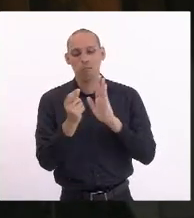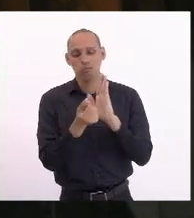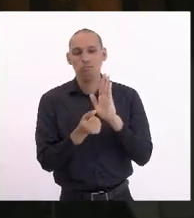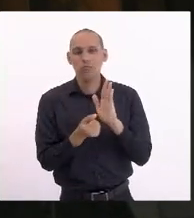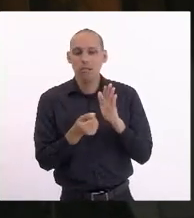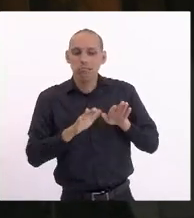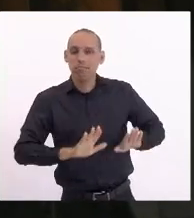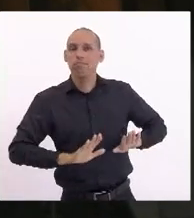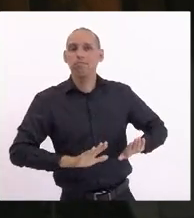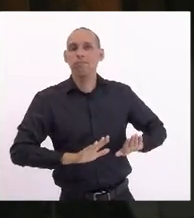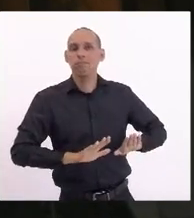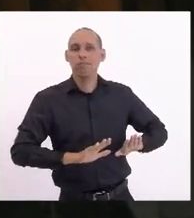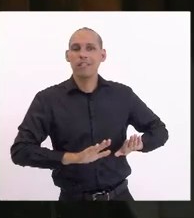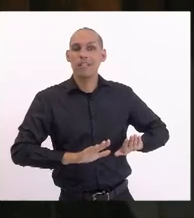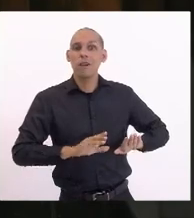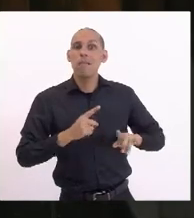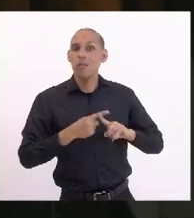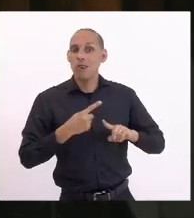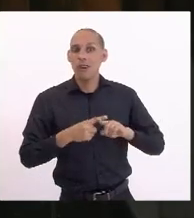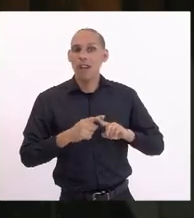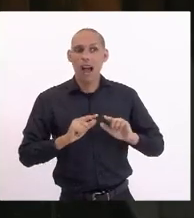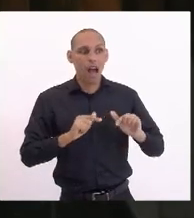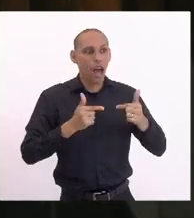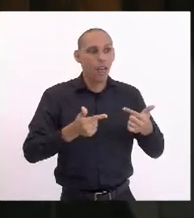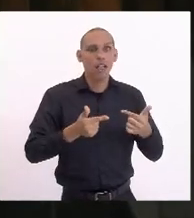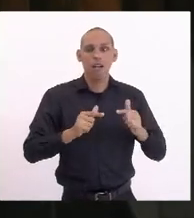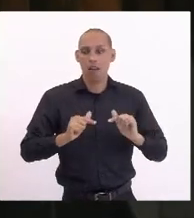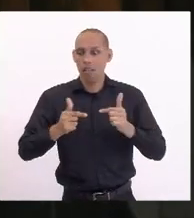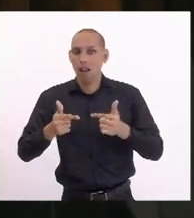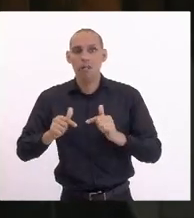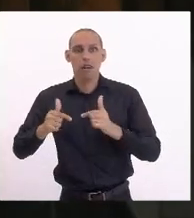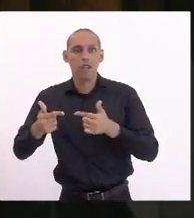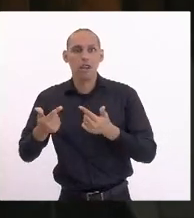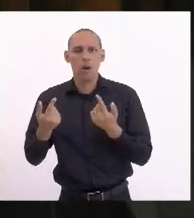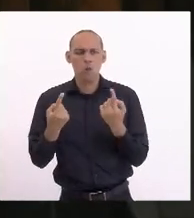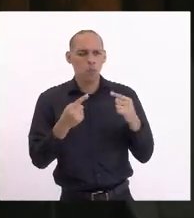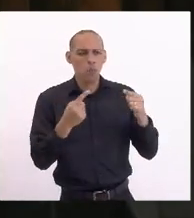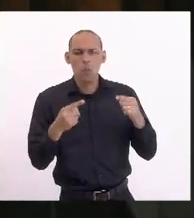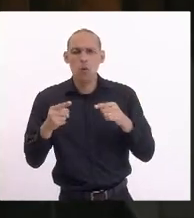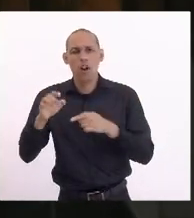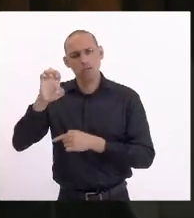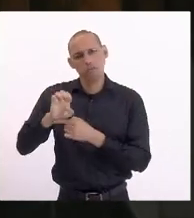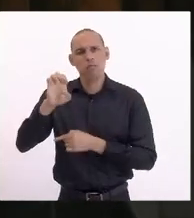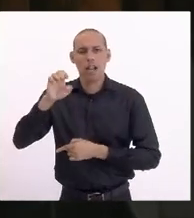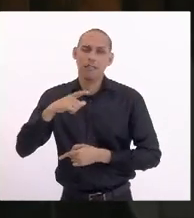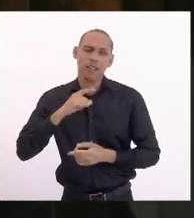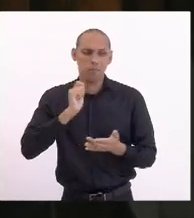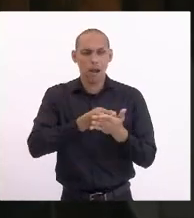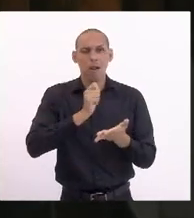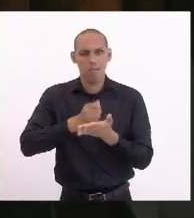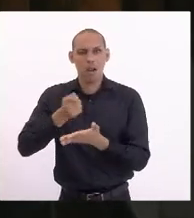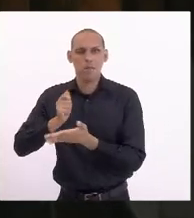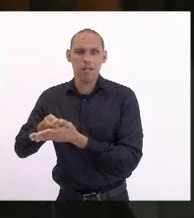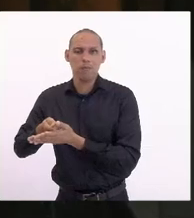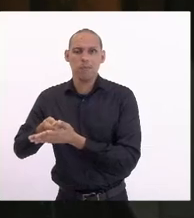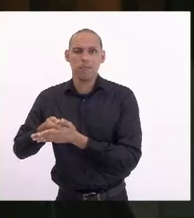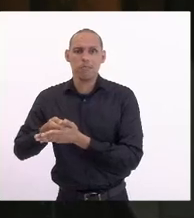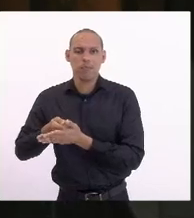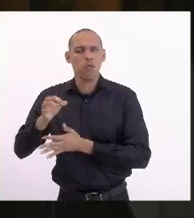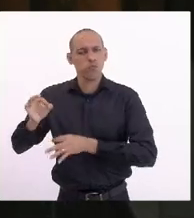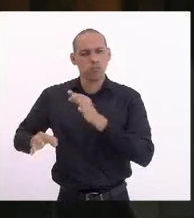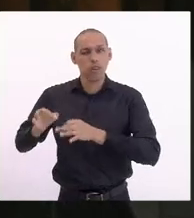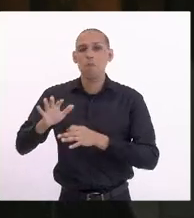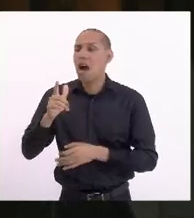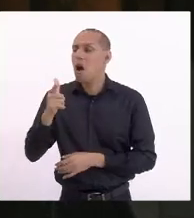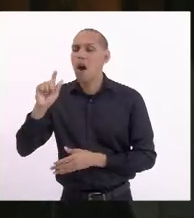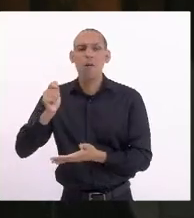segura, porque muitas ações judiciais contra o Estado serão julgadas e você tem que pagar. Mas outras não